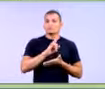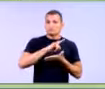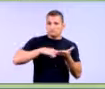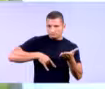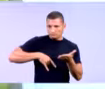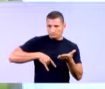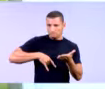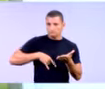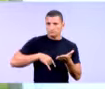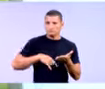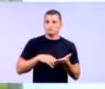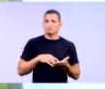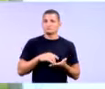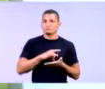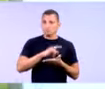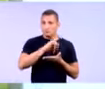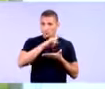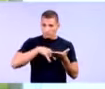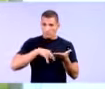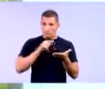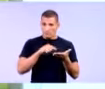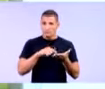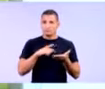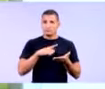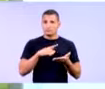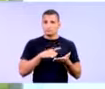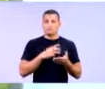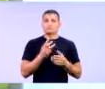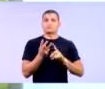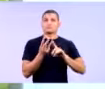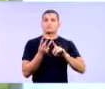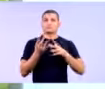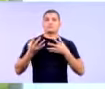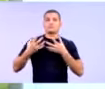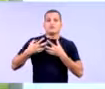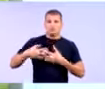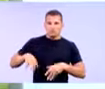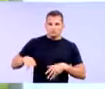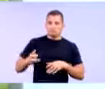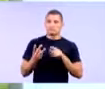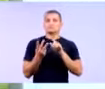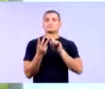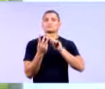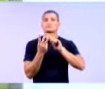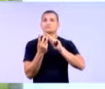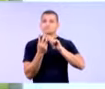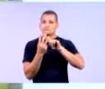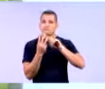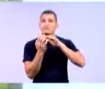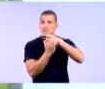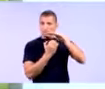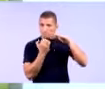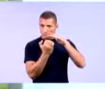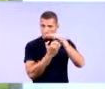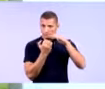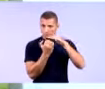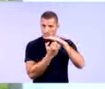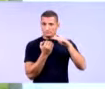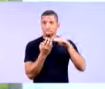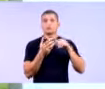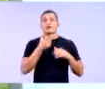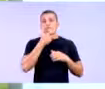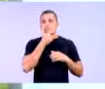compromisso, onde esse termo de compromisso envolve a instituição que você está vinculado, envolve a empresa que está concedendo